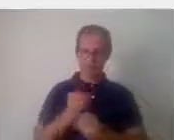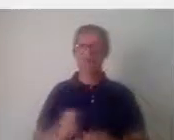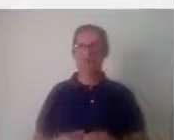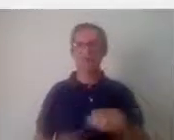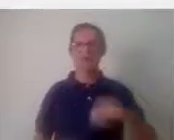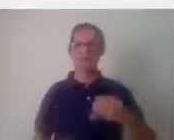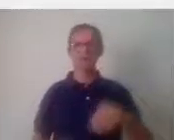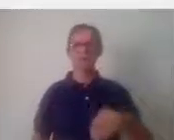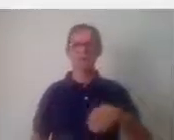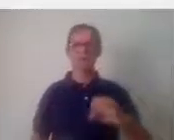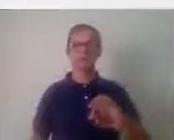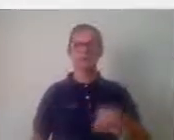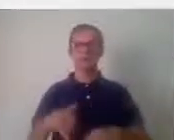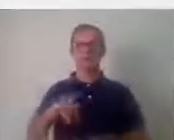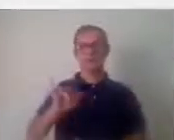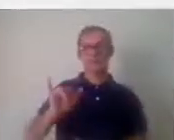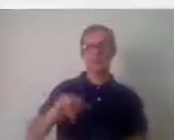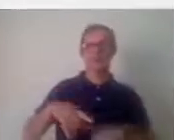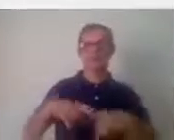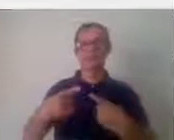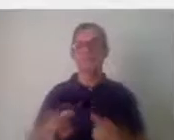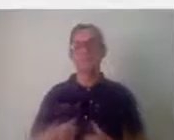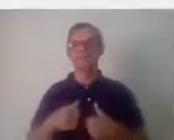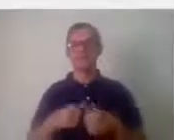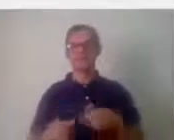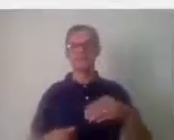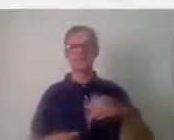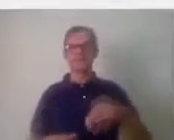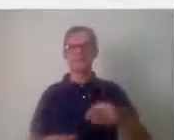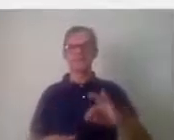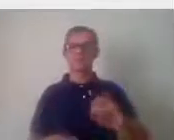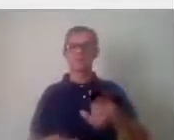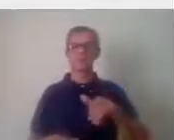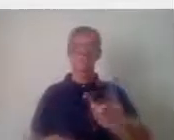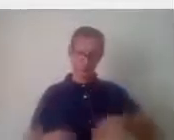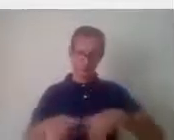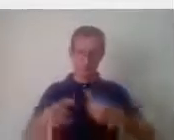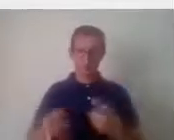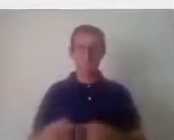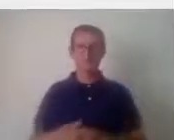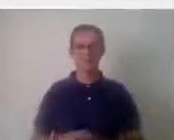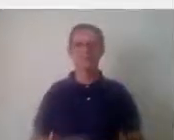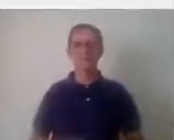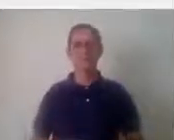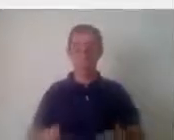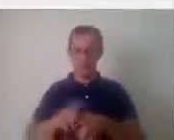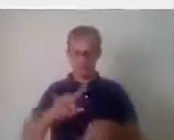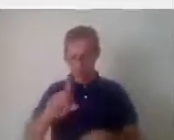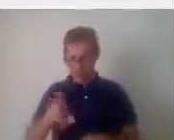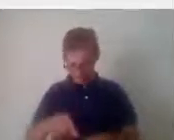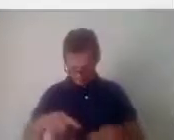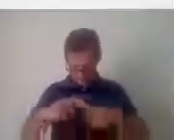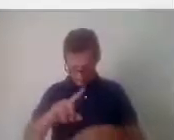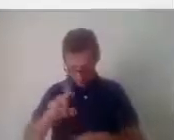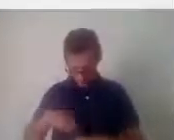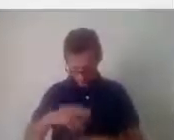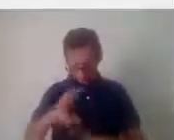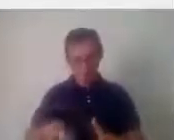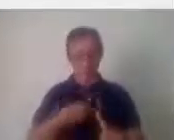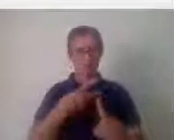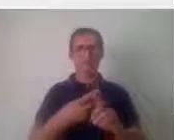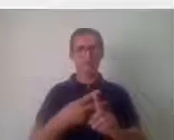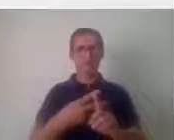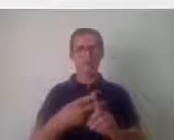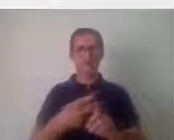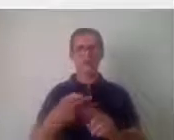em relação a y. O que é esse momento em relação a y, professora? É outra integral. É uma integral dupla